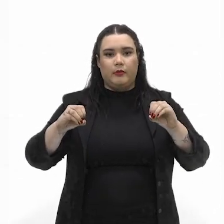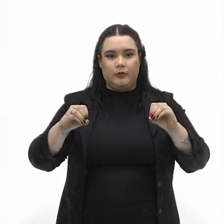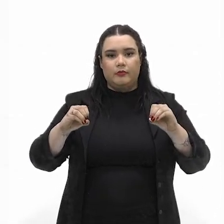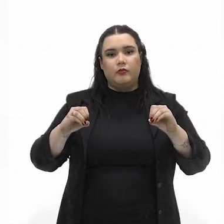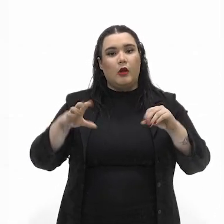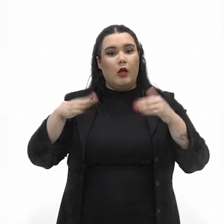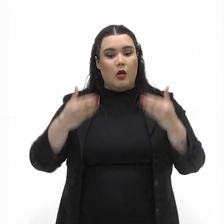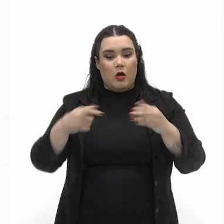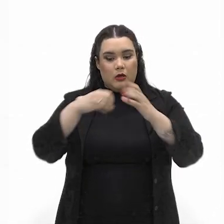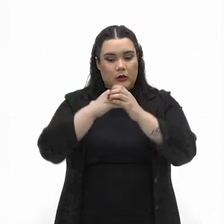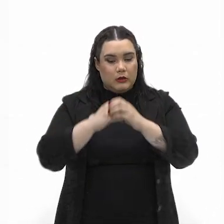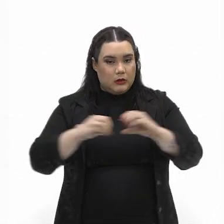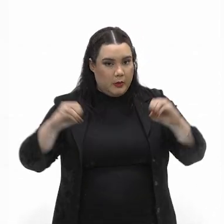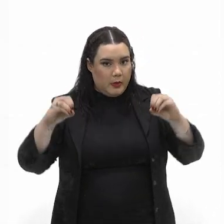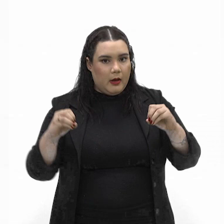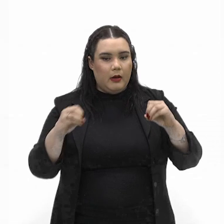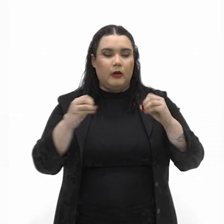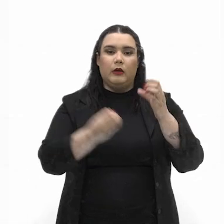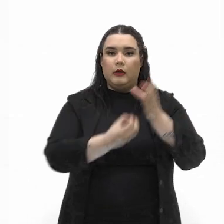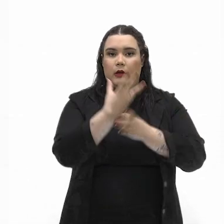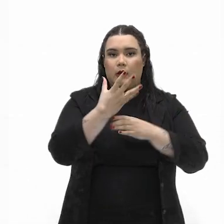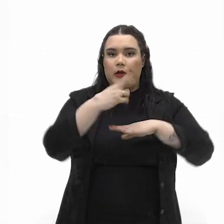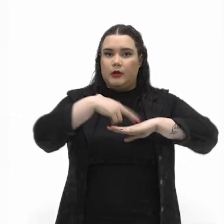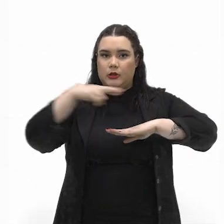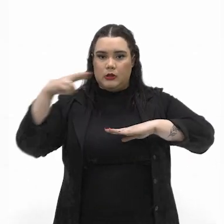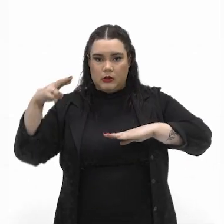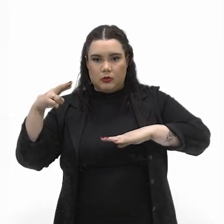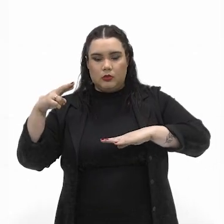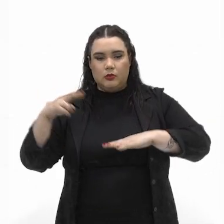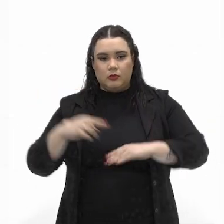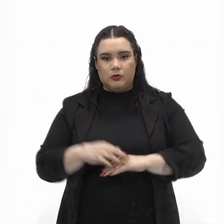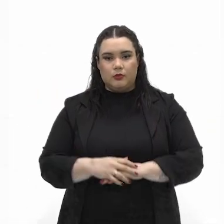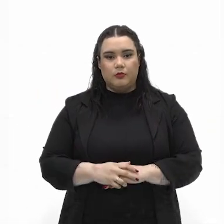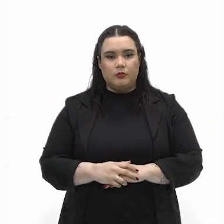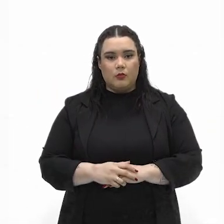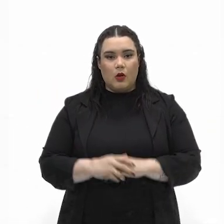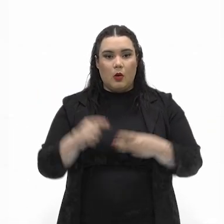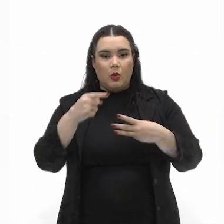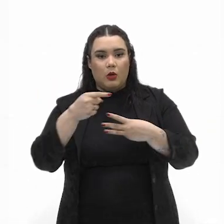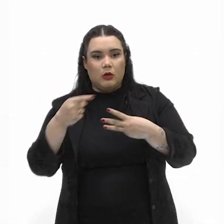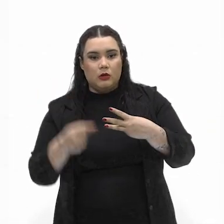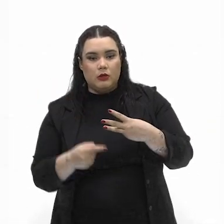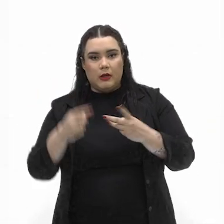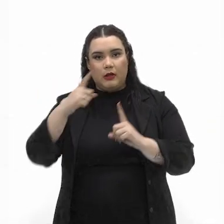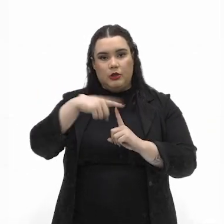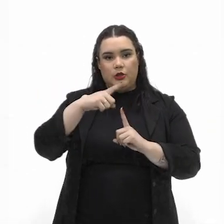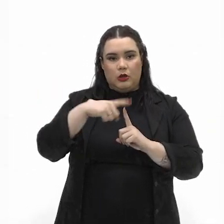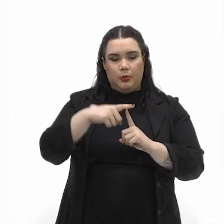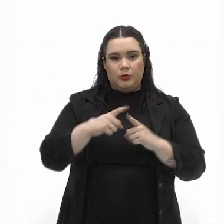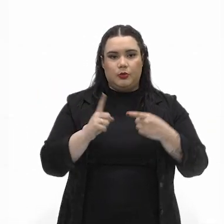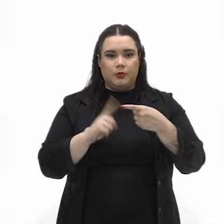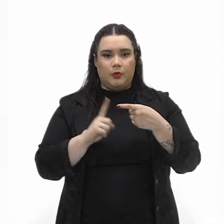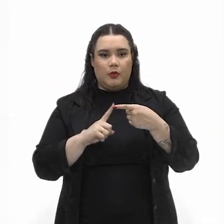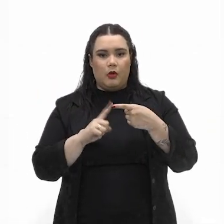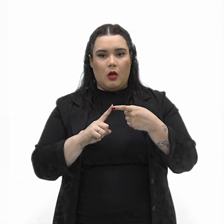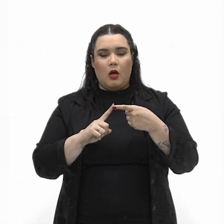ele vai acabar gerando energia, tá, pessoal? Os 3 tipos de radiação que existem são essas,